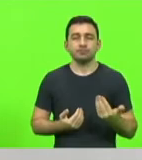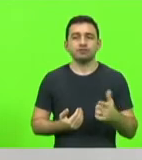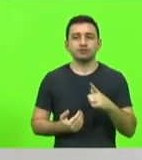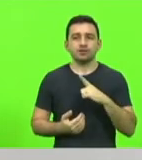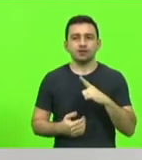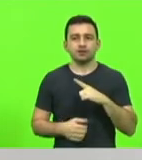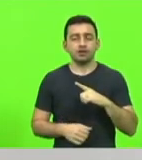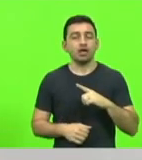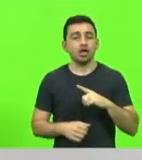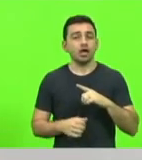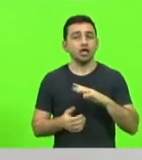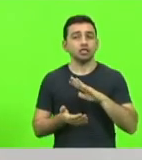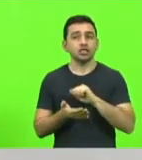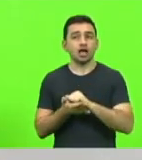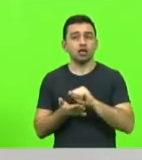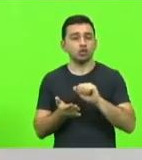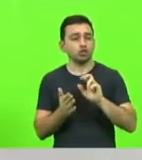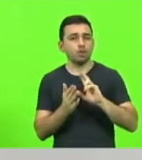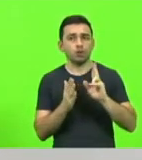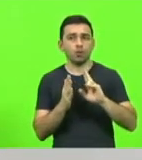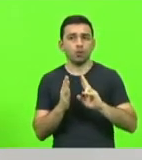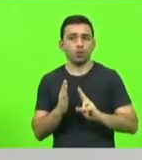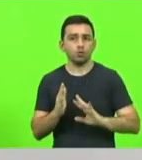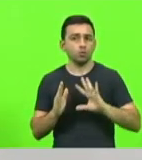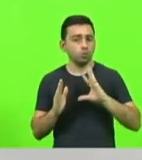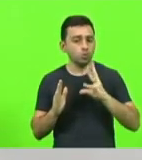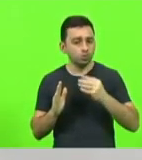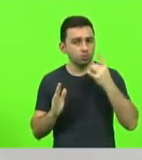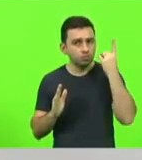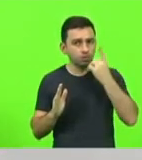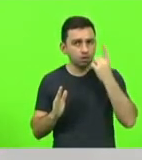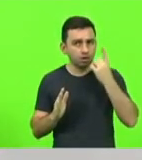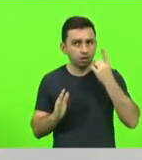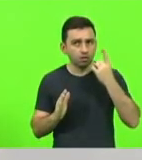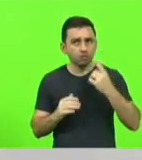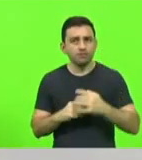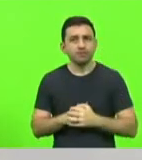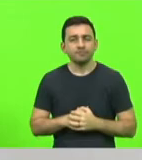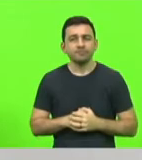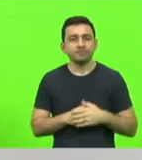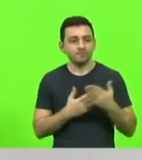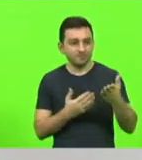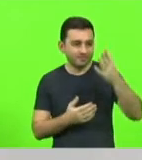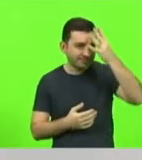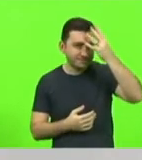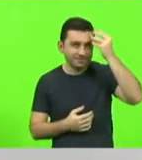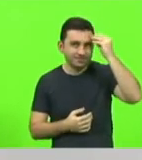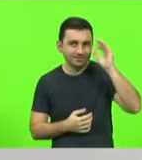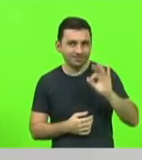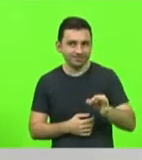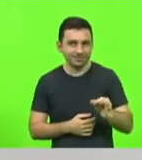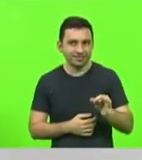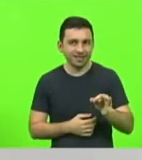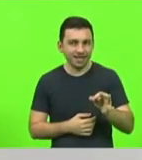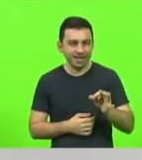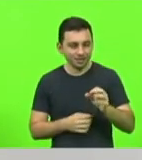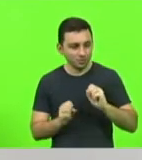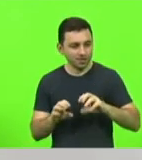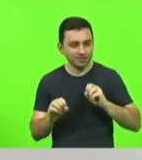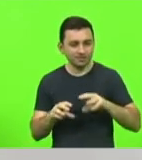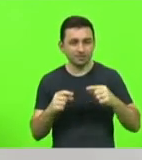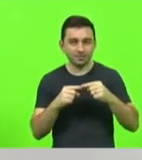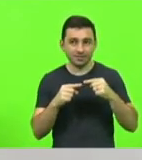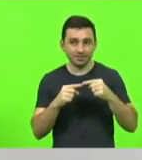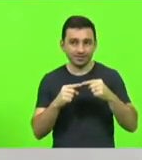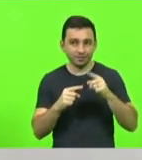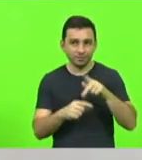todos os deputados desta casa, deputado Luciano Carminati, Vossa Excelência, que é da área da educação, professora,